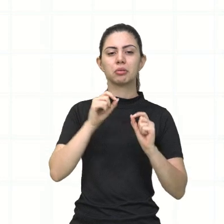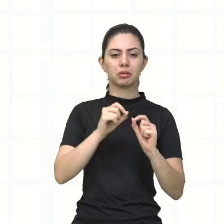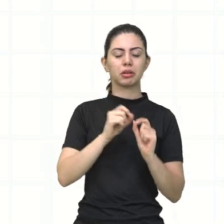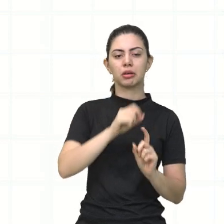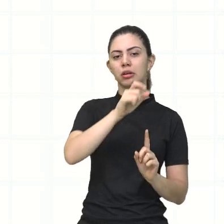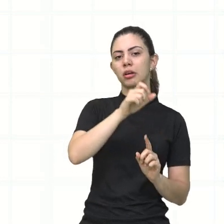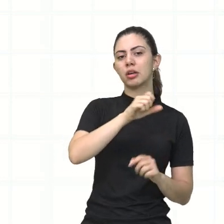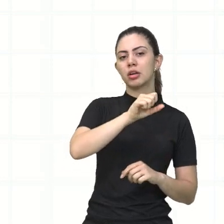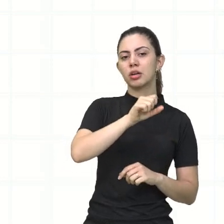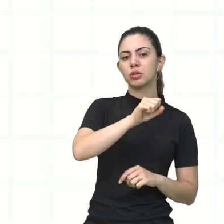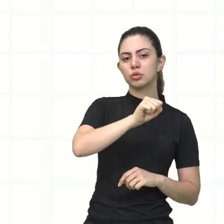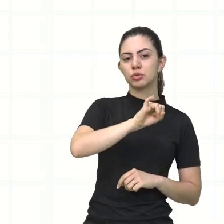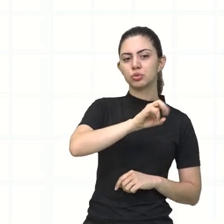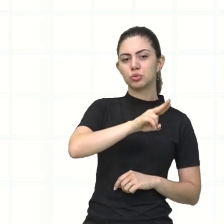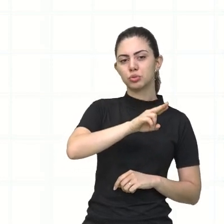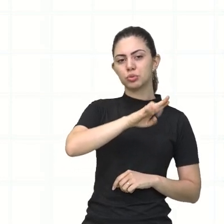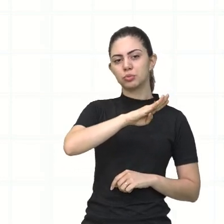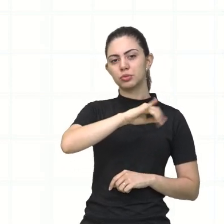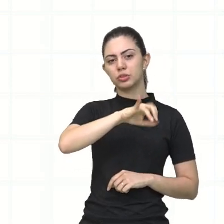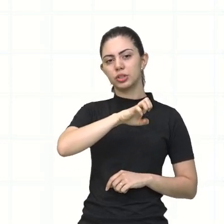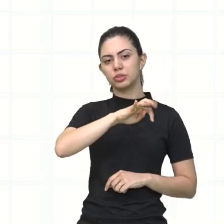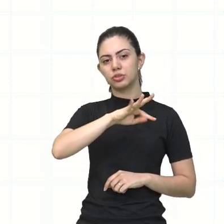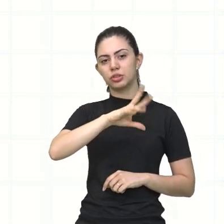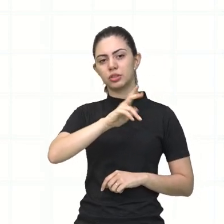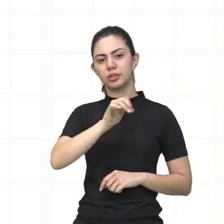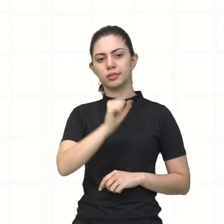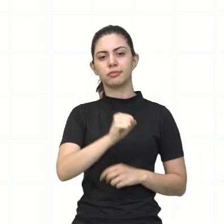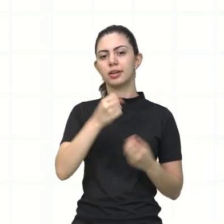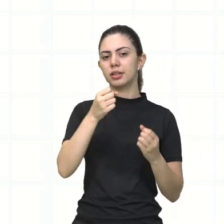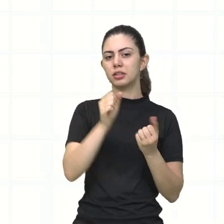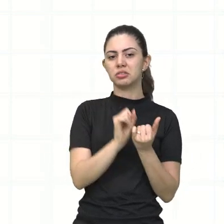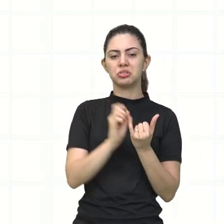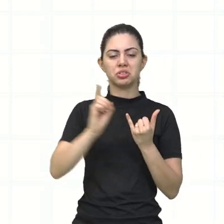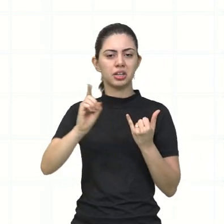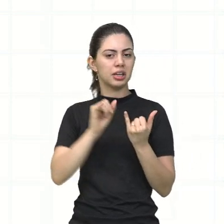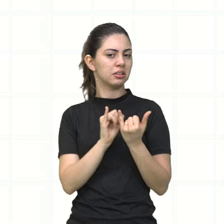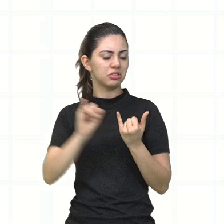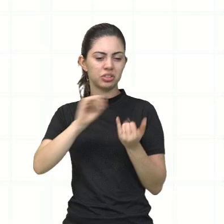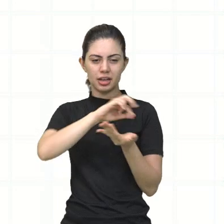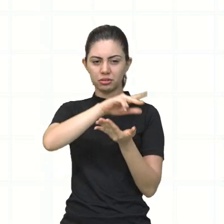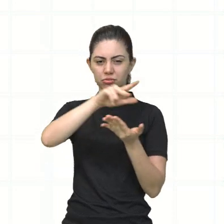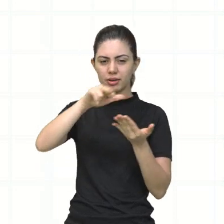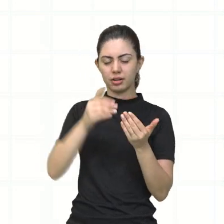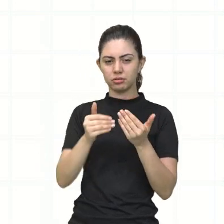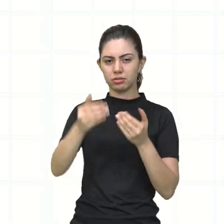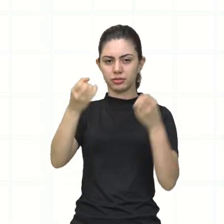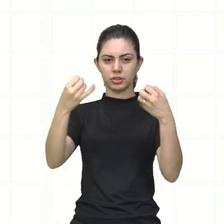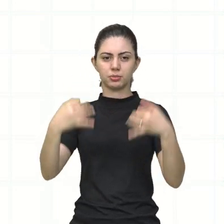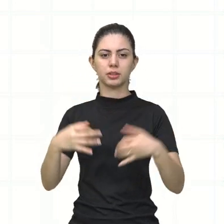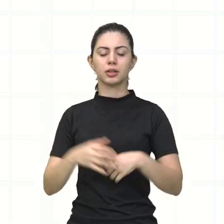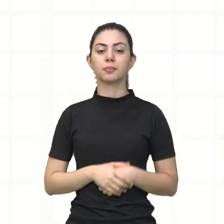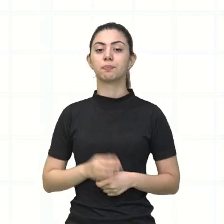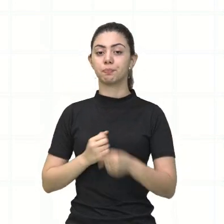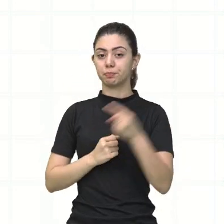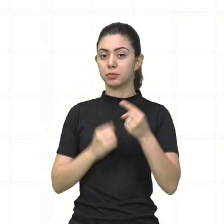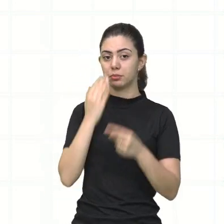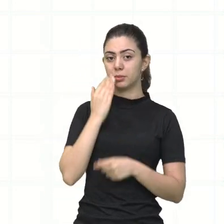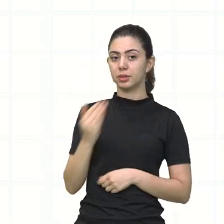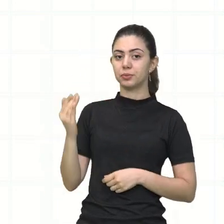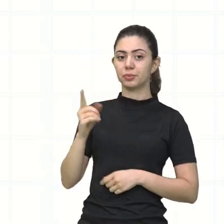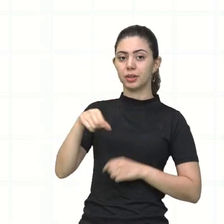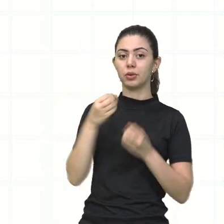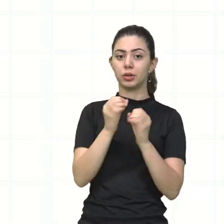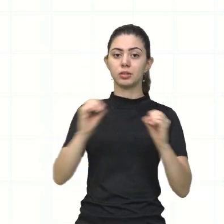nominais, predicativas e apositivas, dependendo da função que elas vão exercer. As substantivas